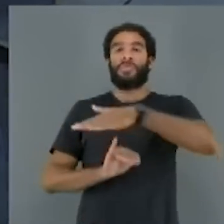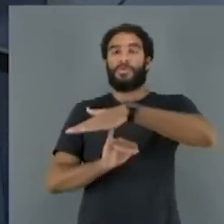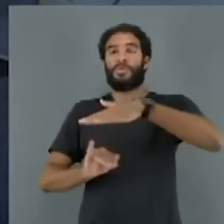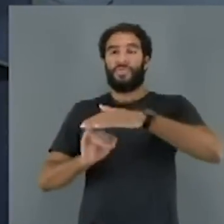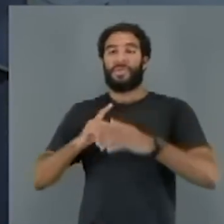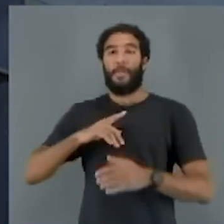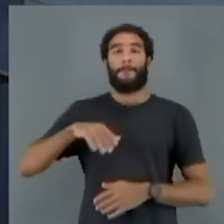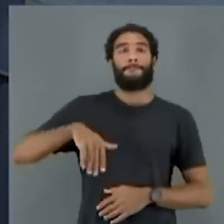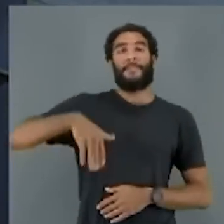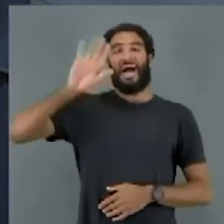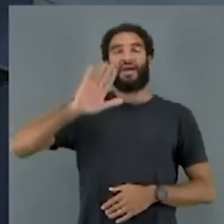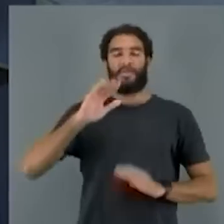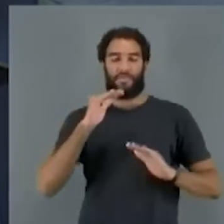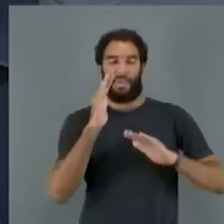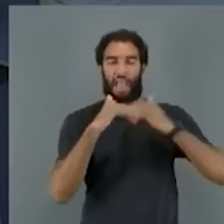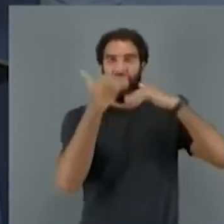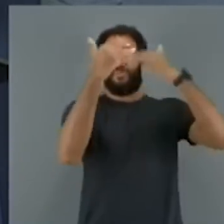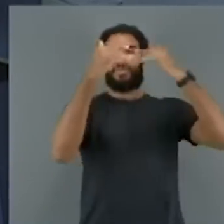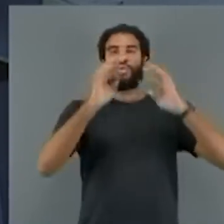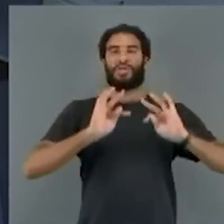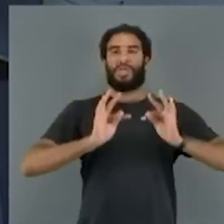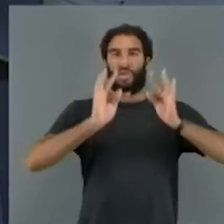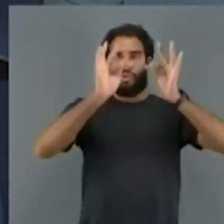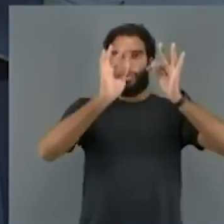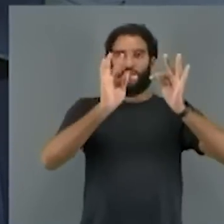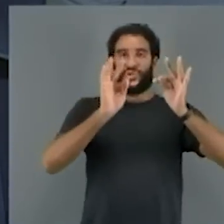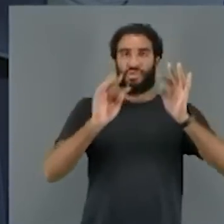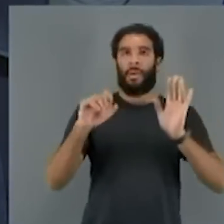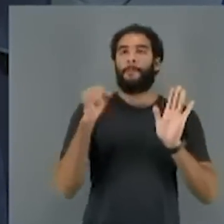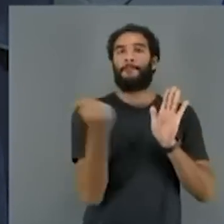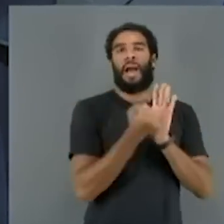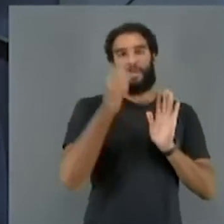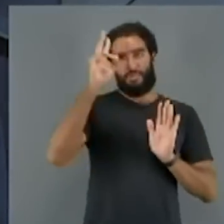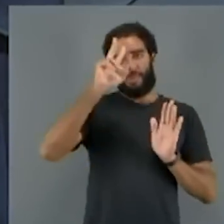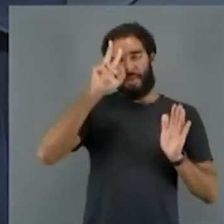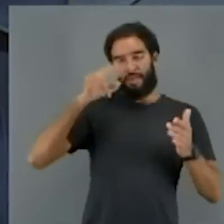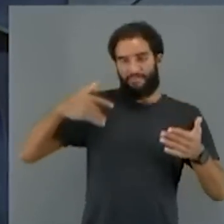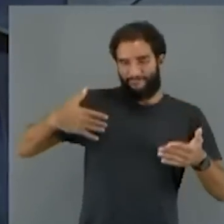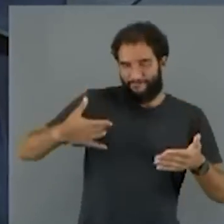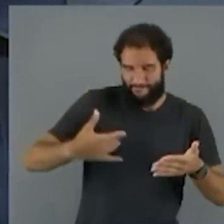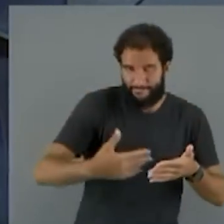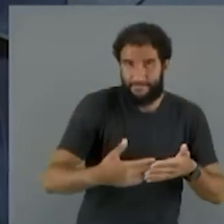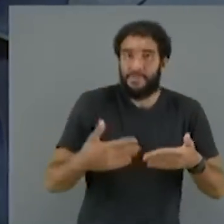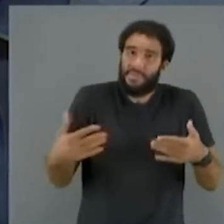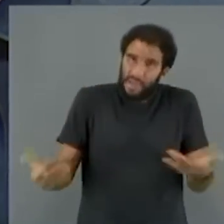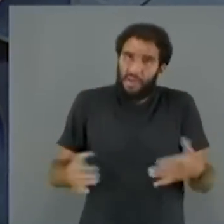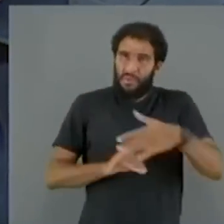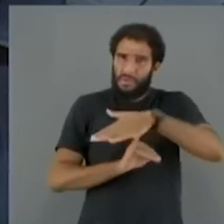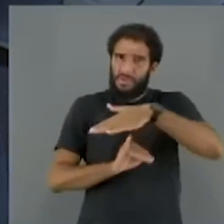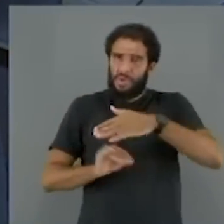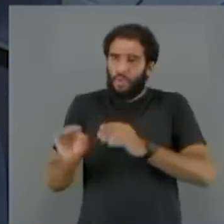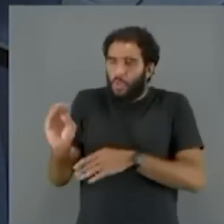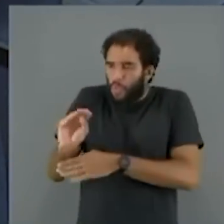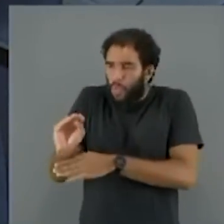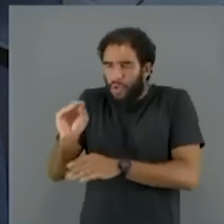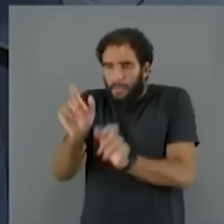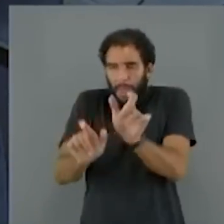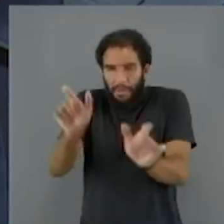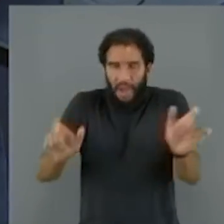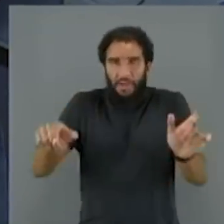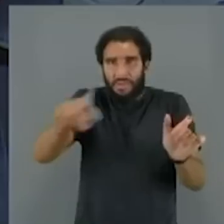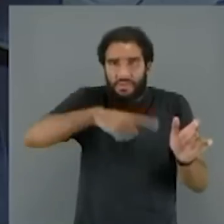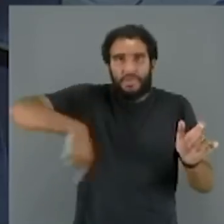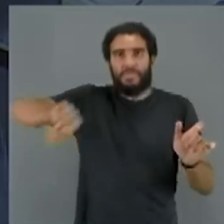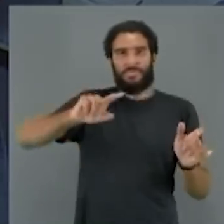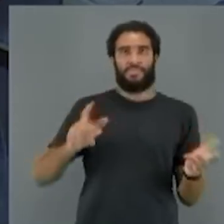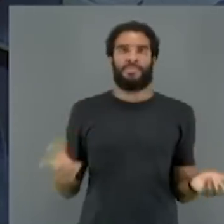avanço tecnológico do Brasil em sua história. Então, uma instituição que cuida das pessoas, que tem isso desde a